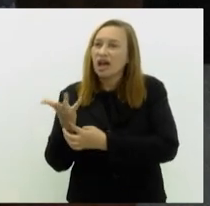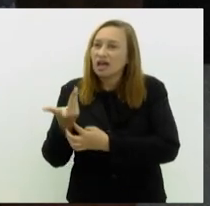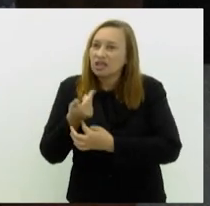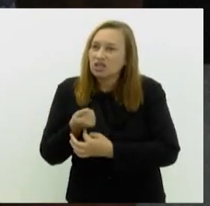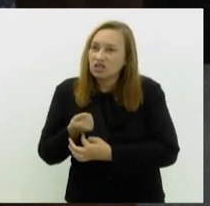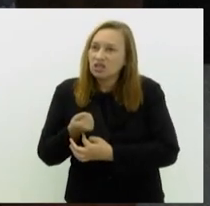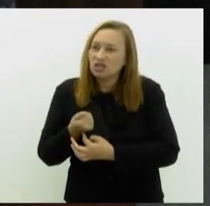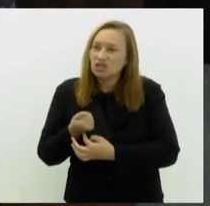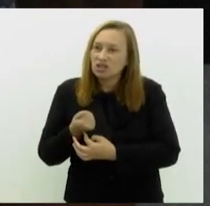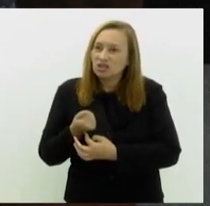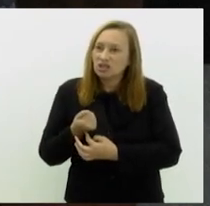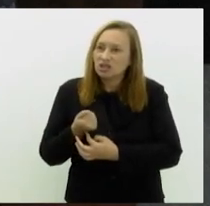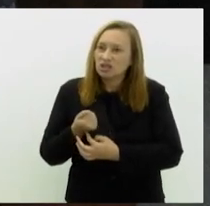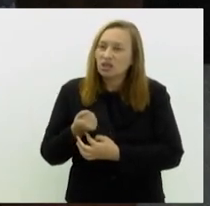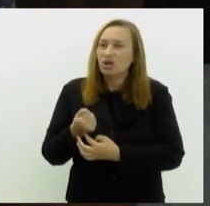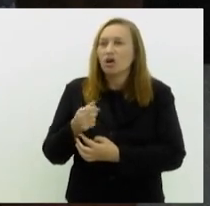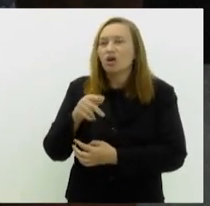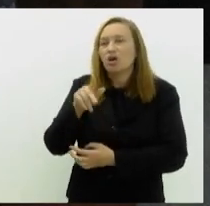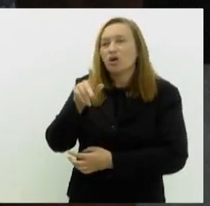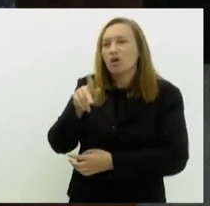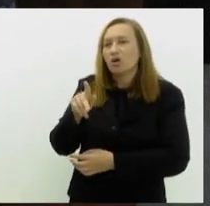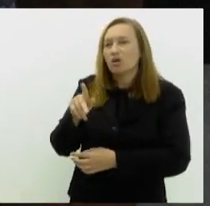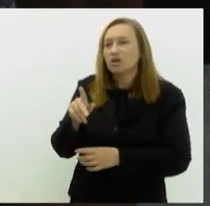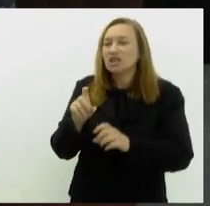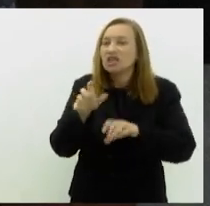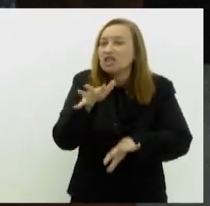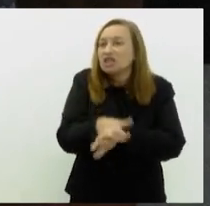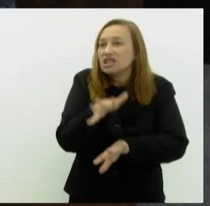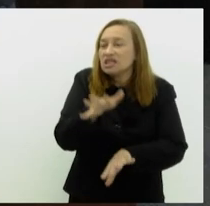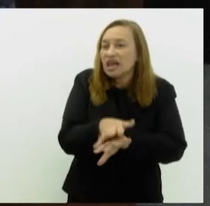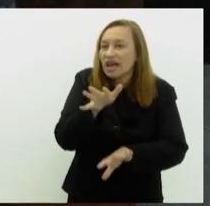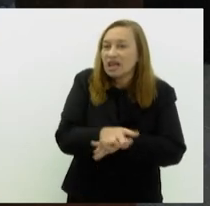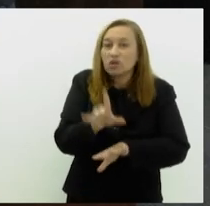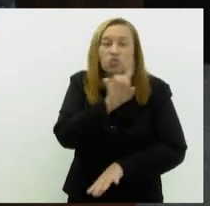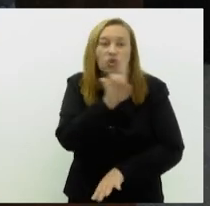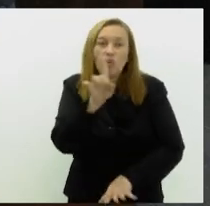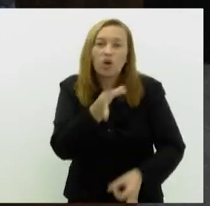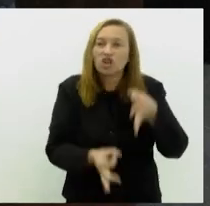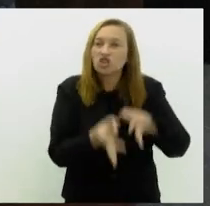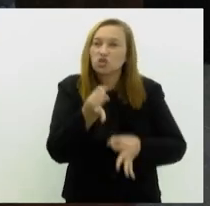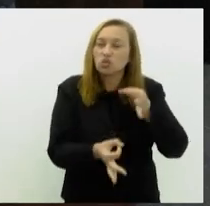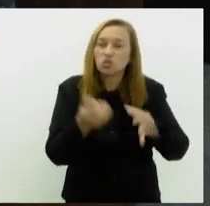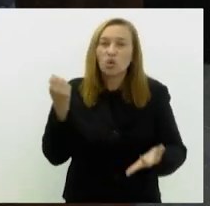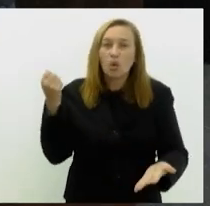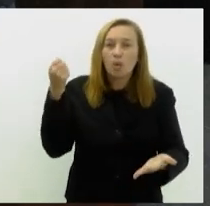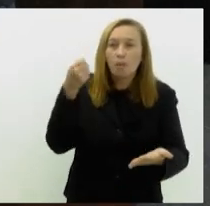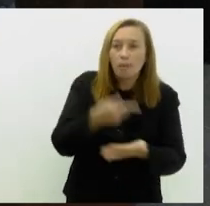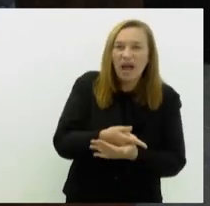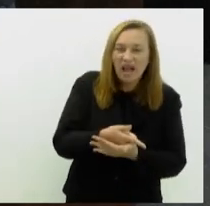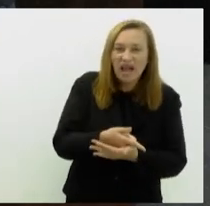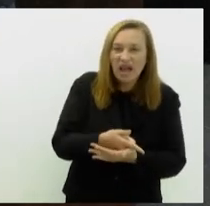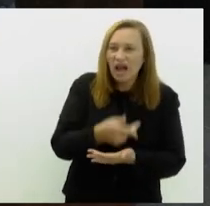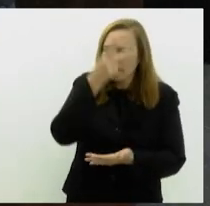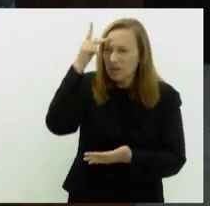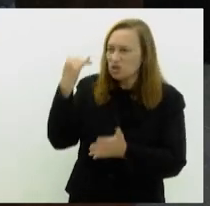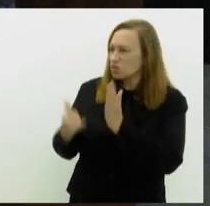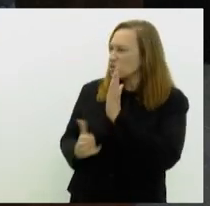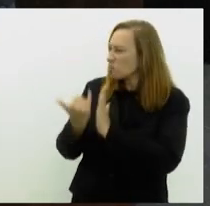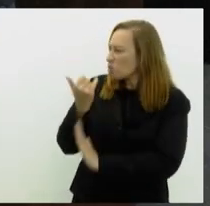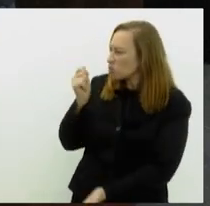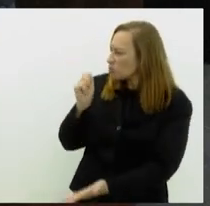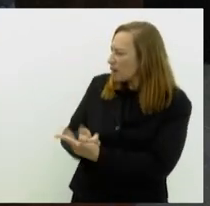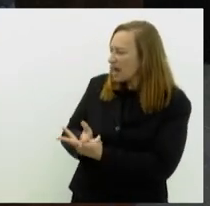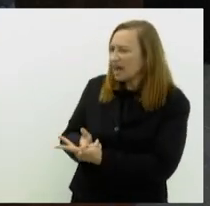cunho pornográfico ou promíscuo. Não é justo o pagador de impostos, tá,